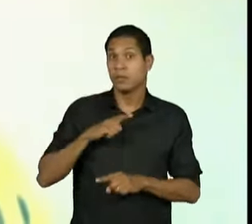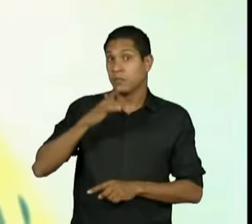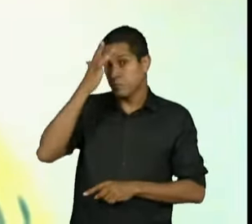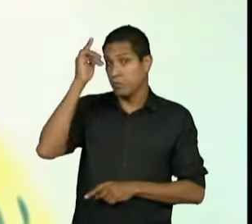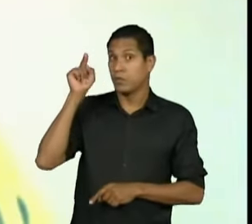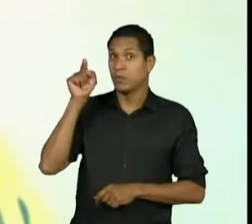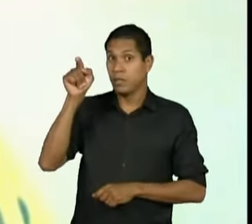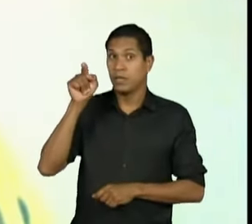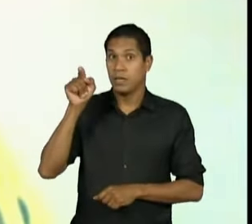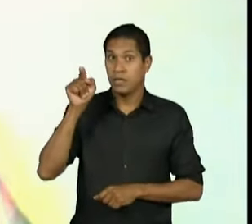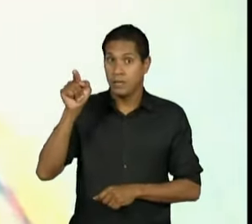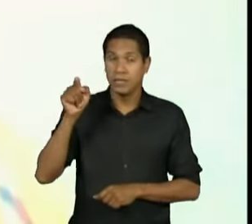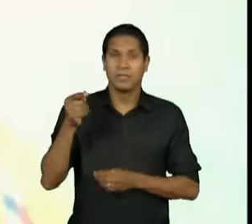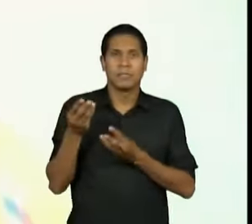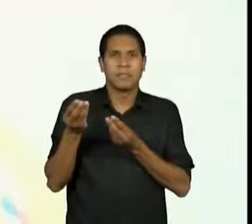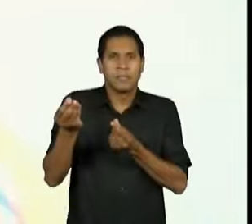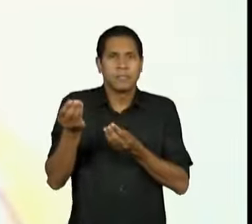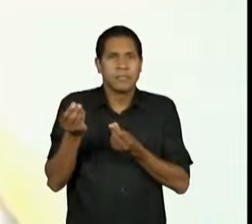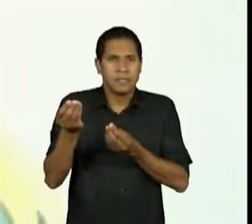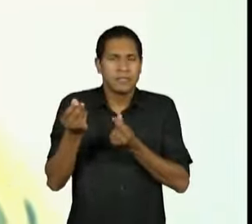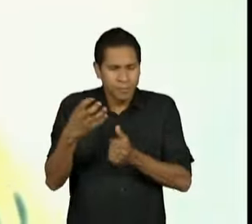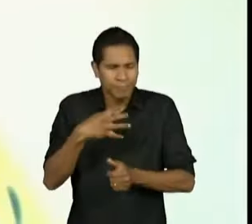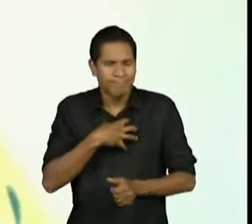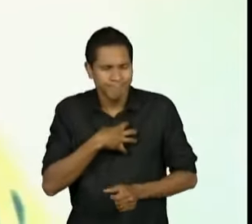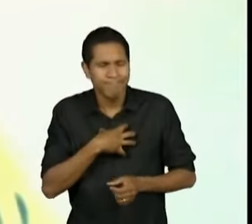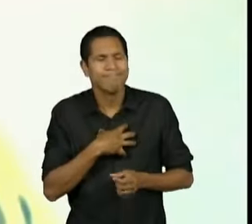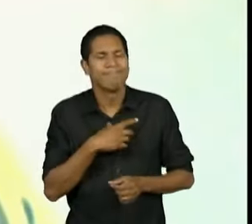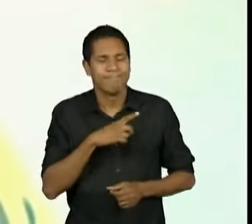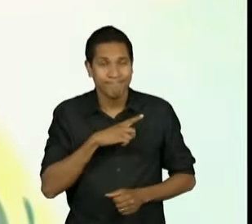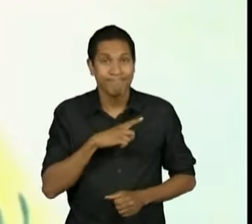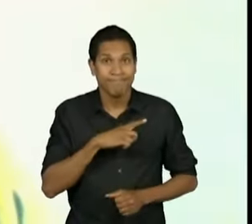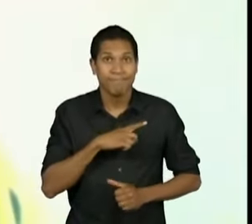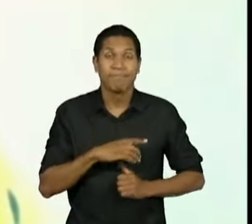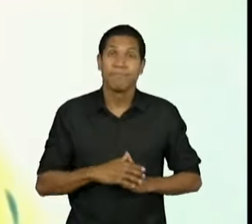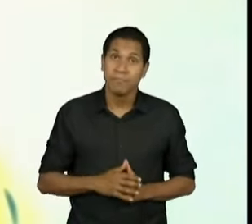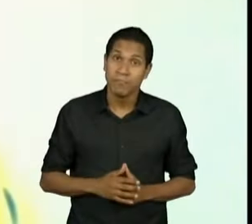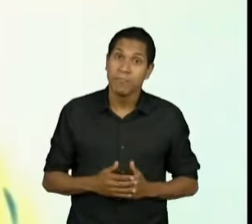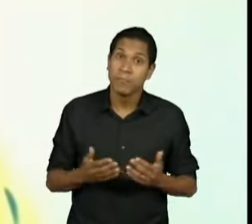bastante, bastante sensíveis, né? E